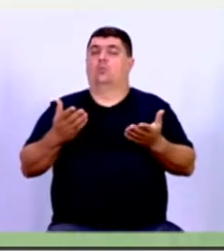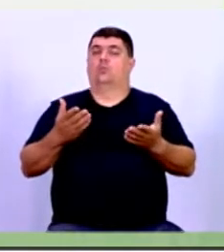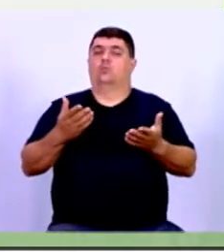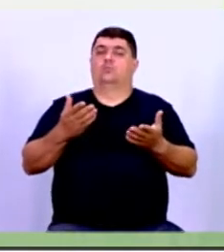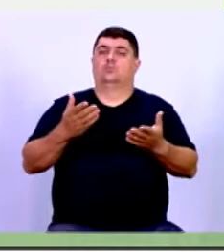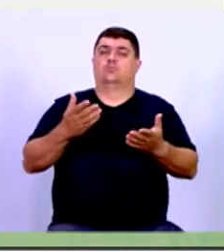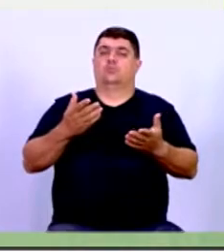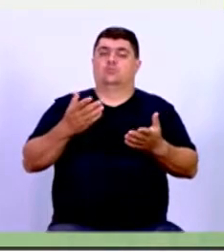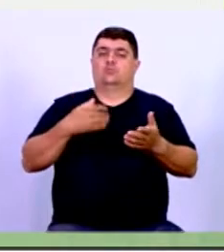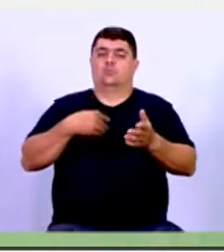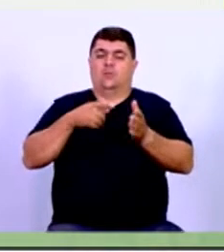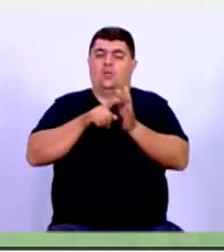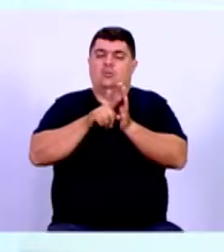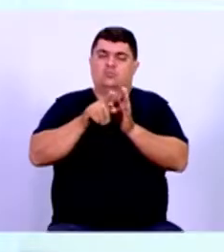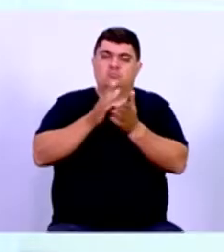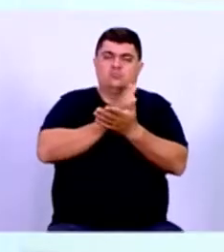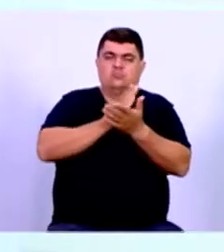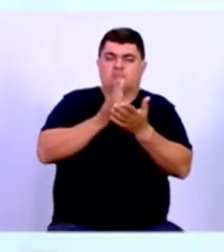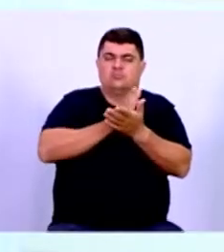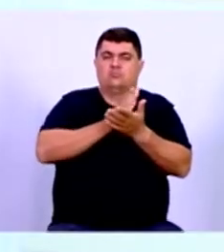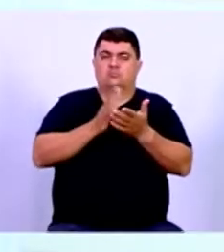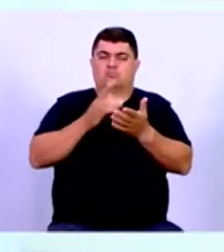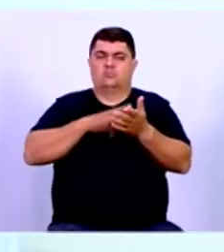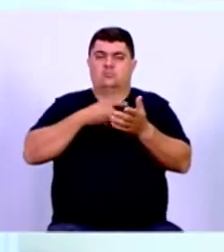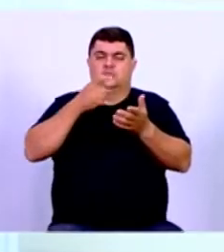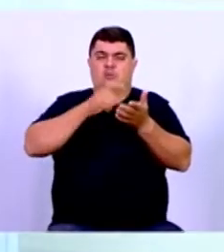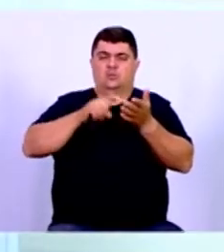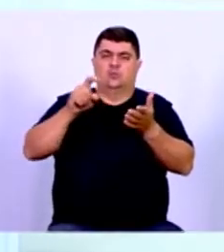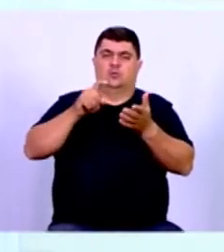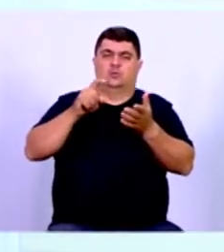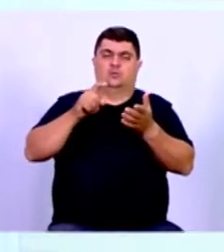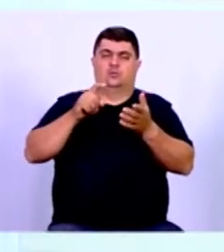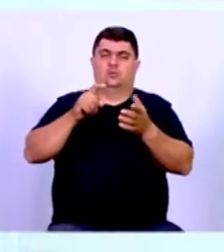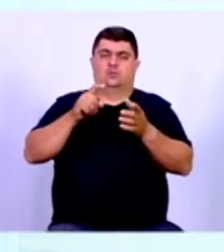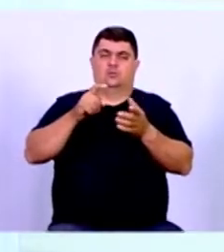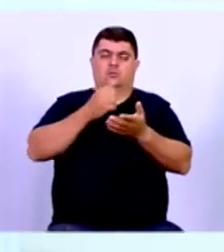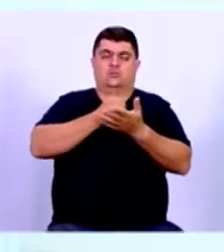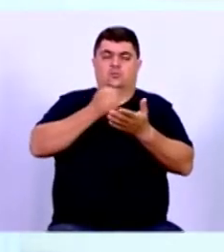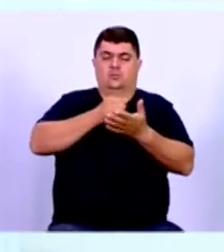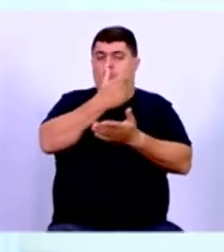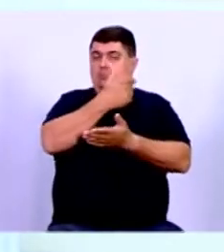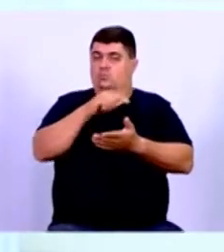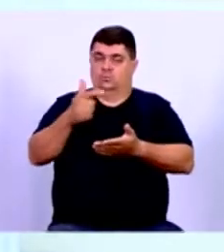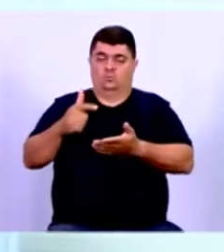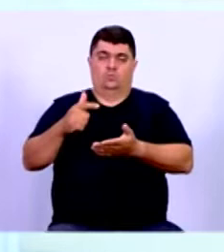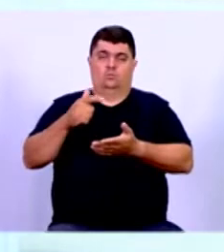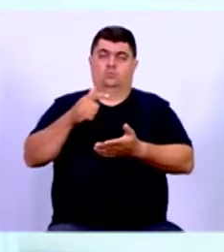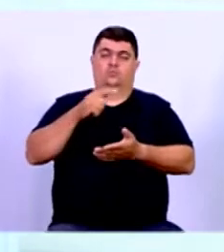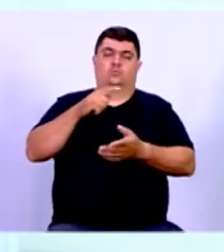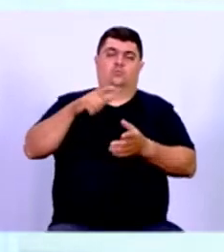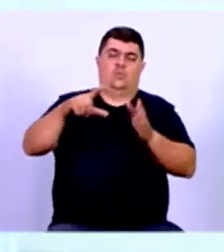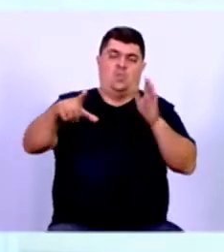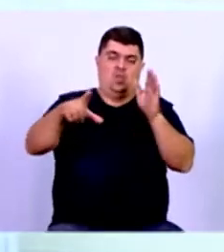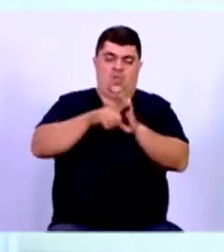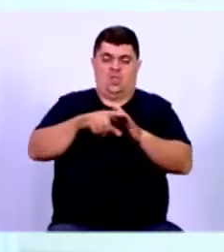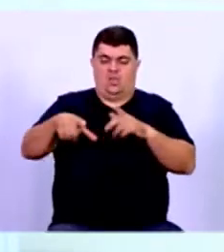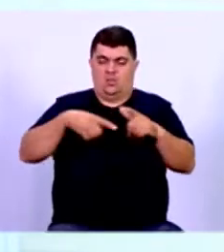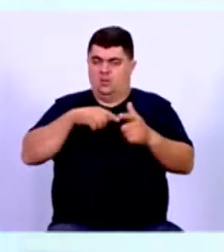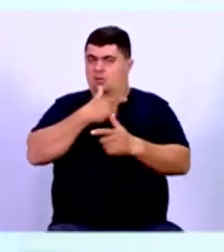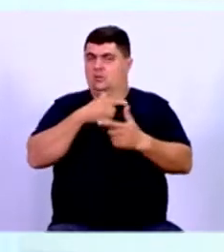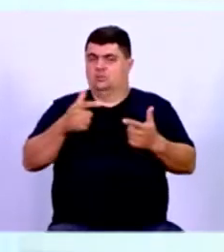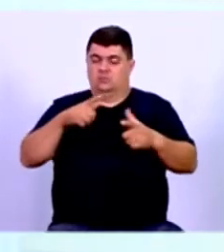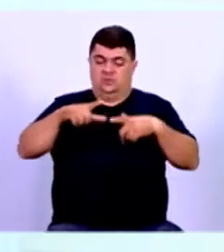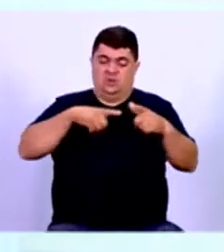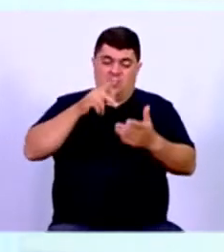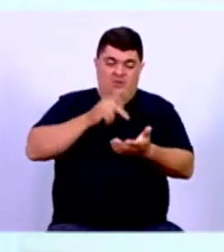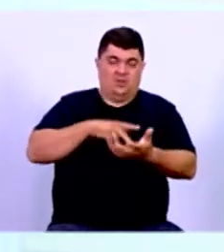esses requisitos, esses direitos são resguardados, mesmo que eles estejam em uma relação de estágio. Então, estágio não é relação de emprego. Estágio é